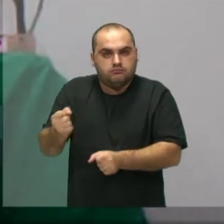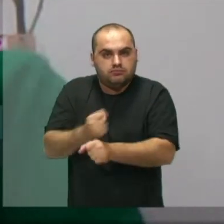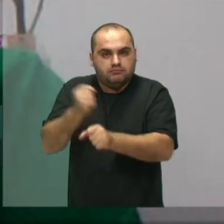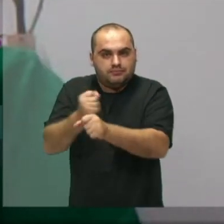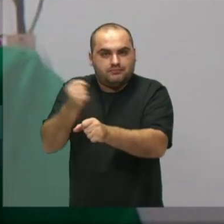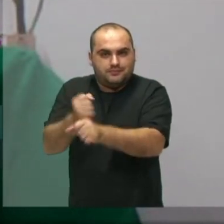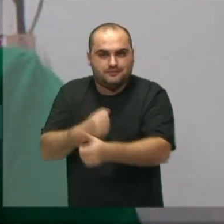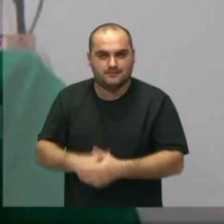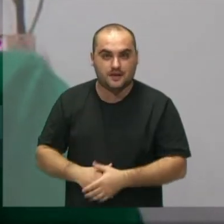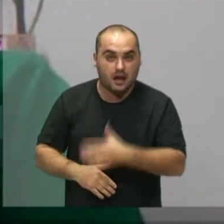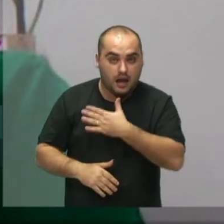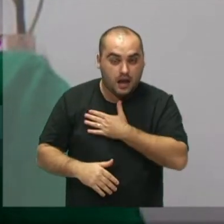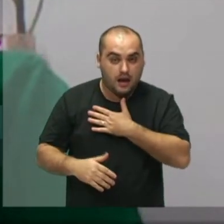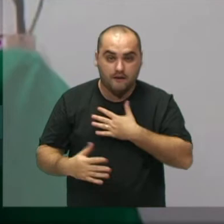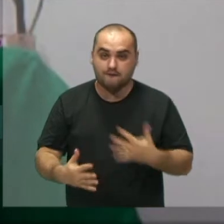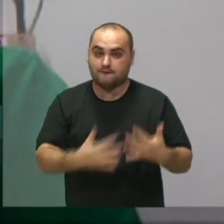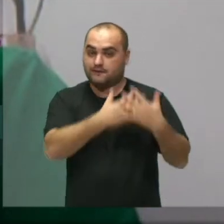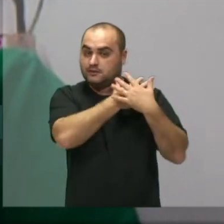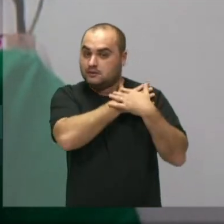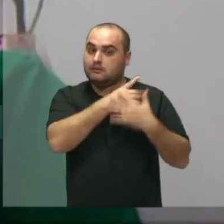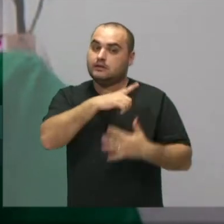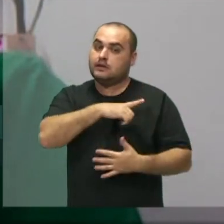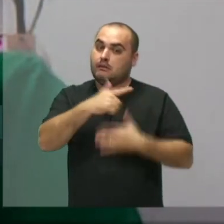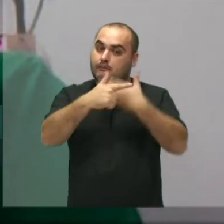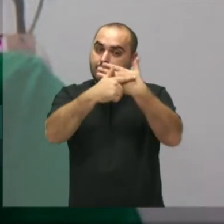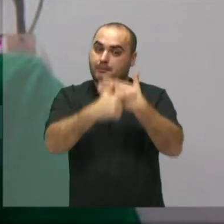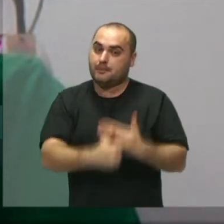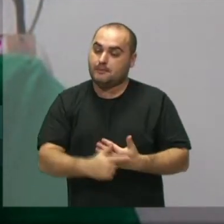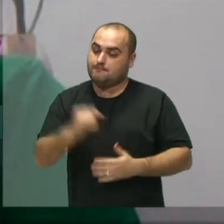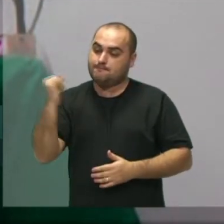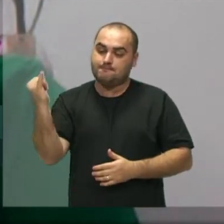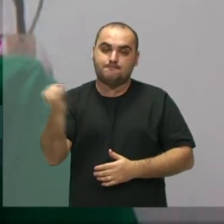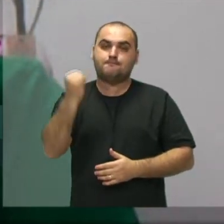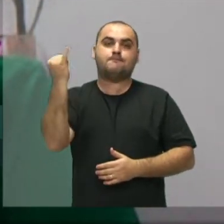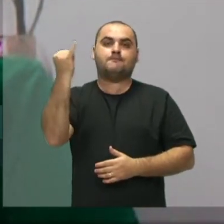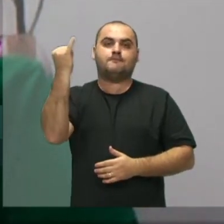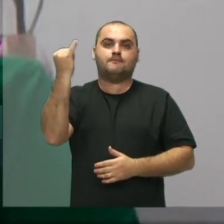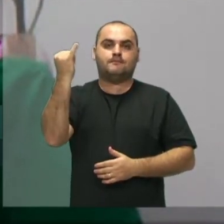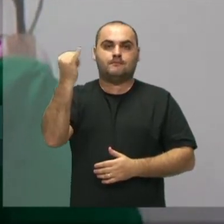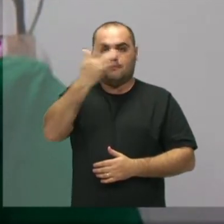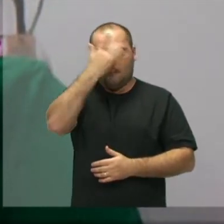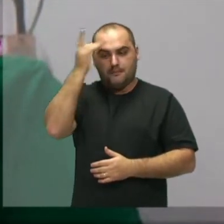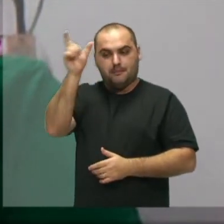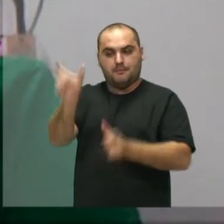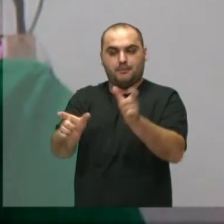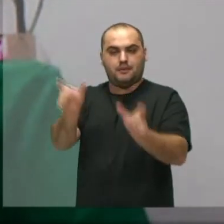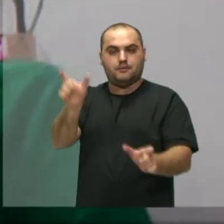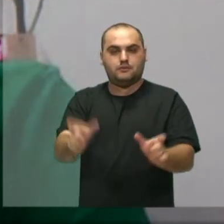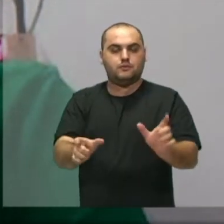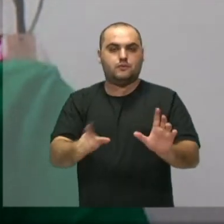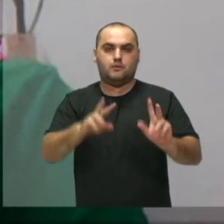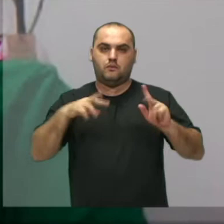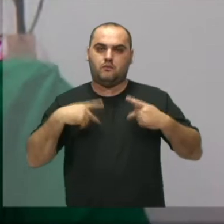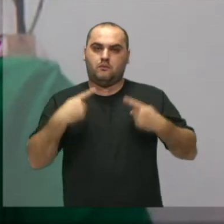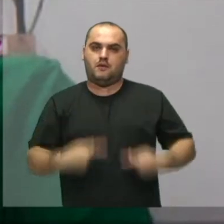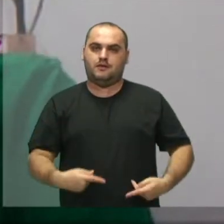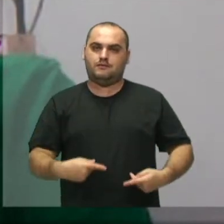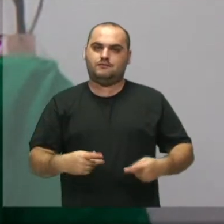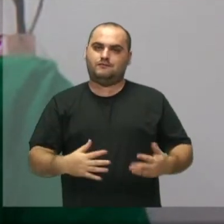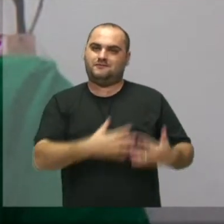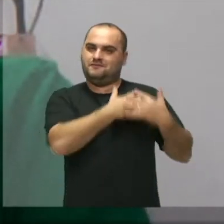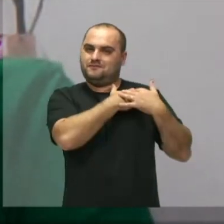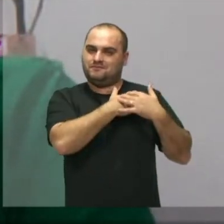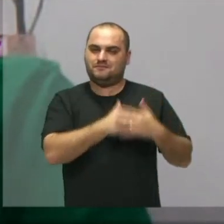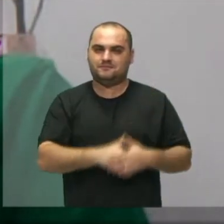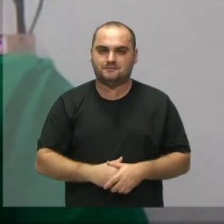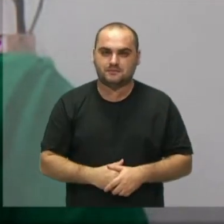servidora pública, tenho esse papel duplo, né? Como pessoa, né? Como ser humano e como servidora.